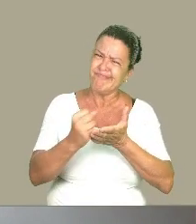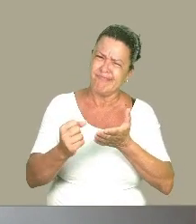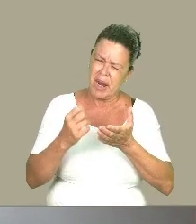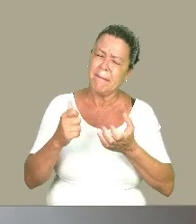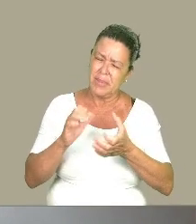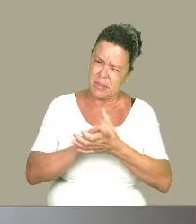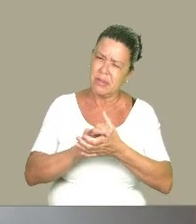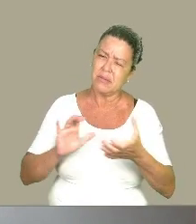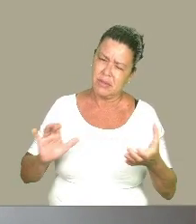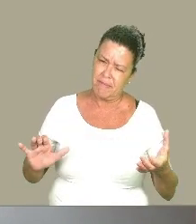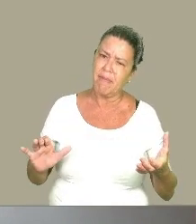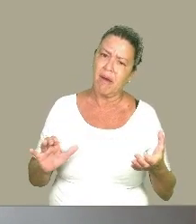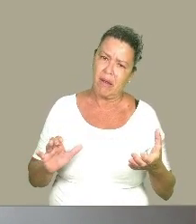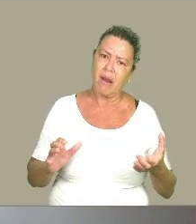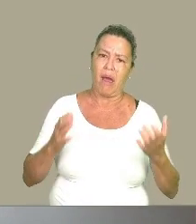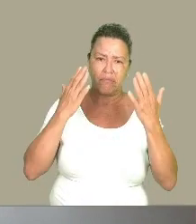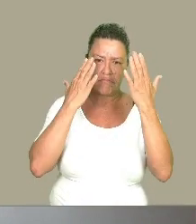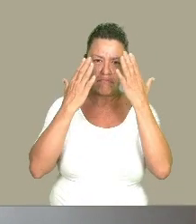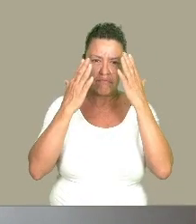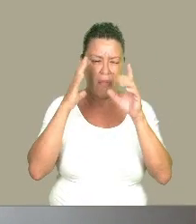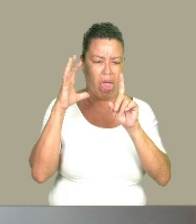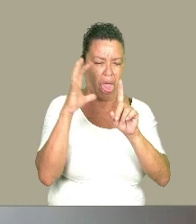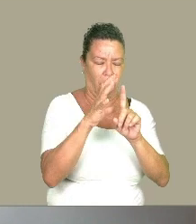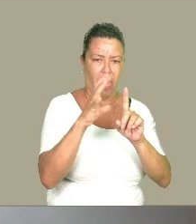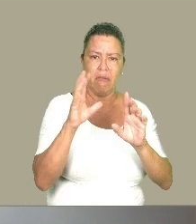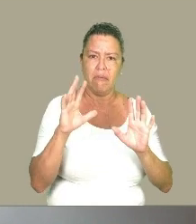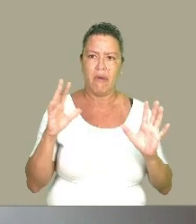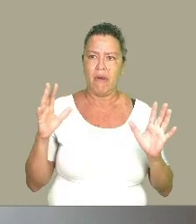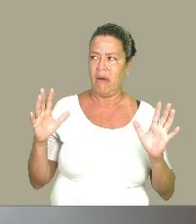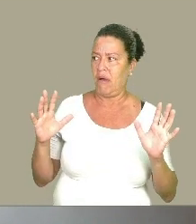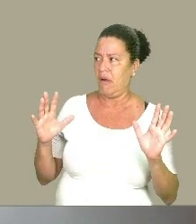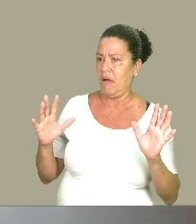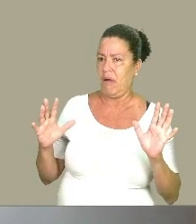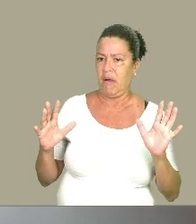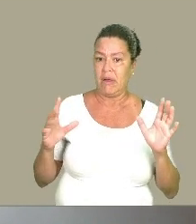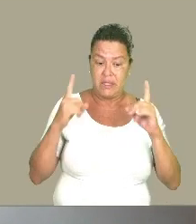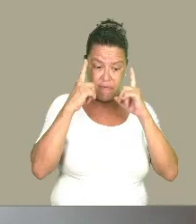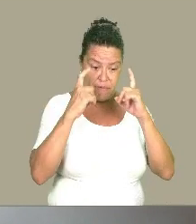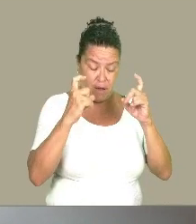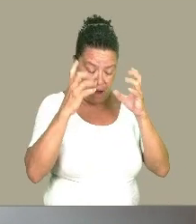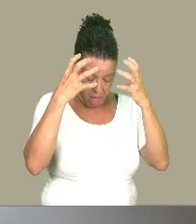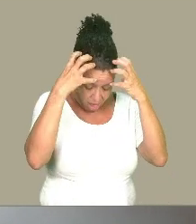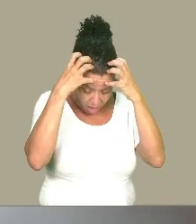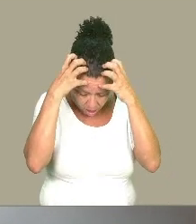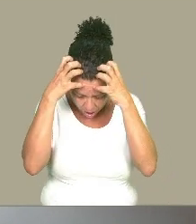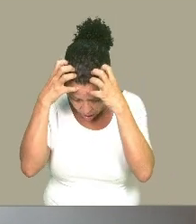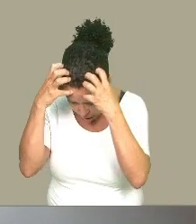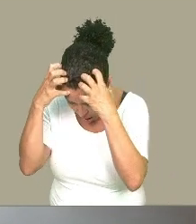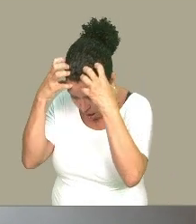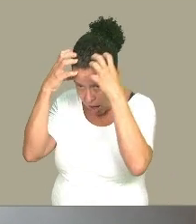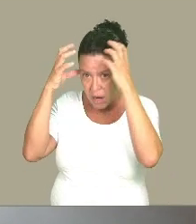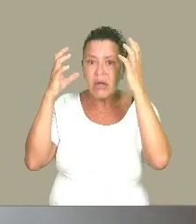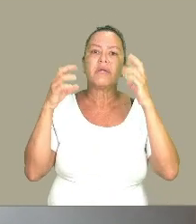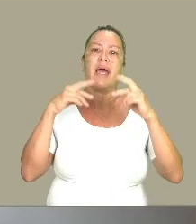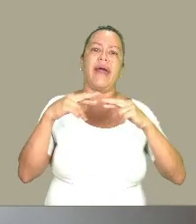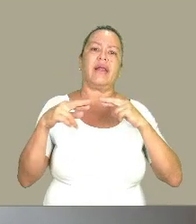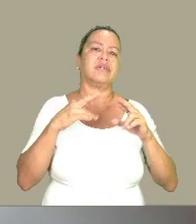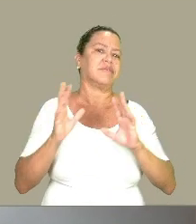quando entra um assédio psicológico. Né? É quando entra uma violência psicológica nessa